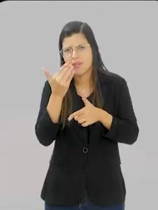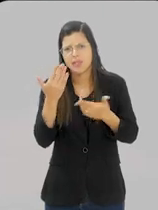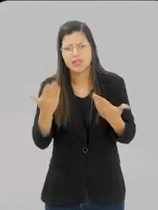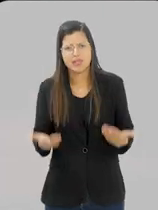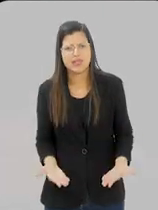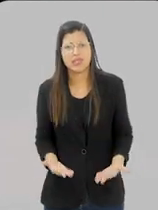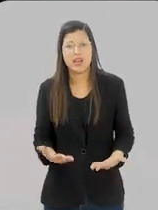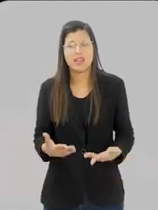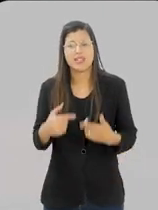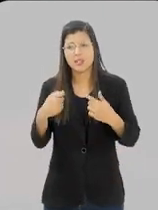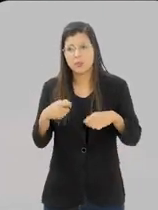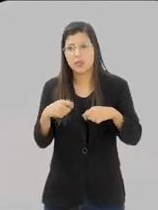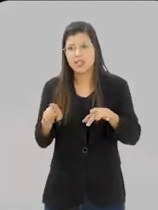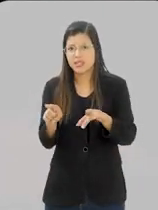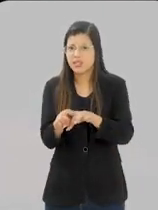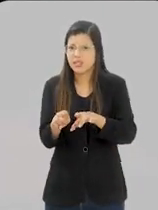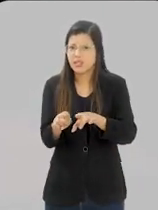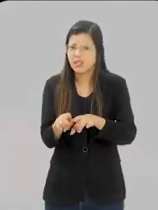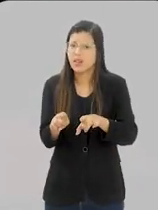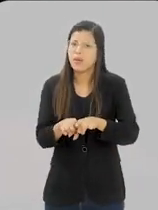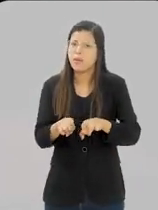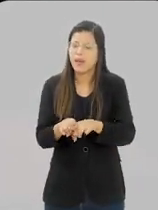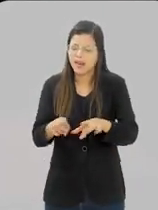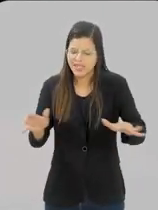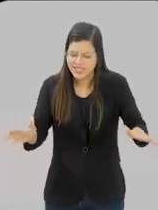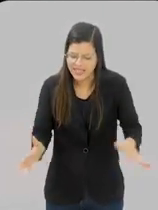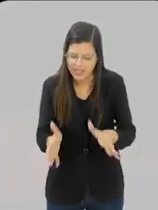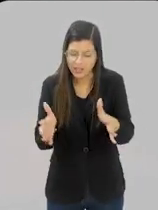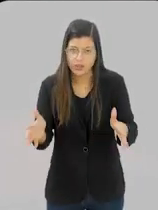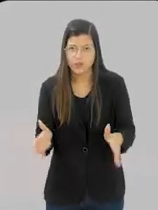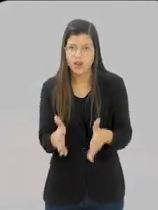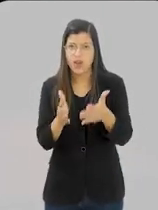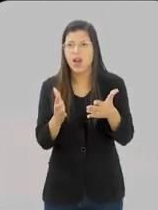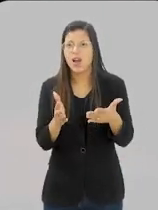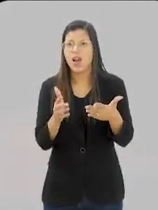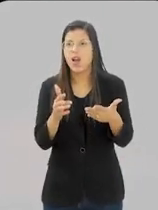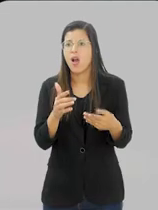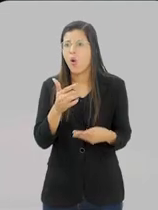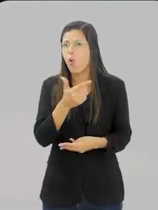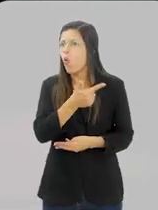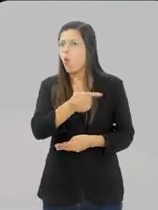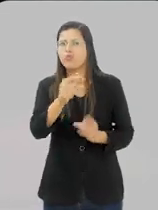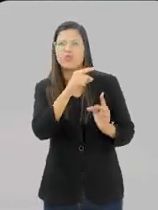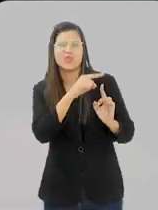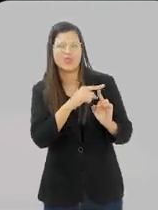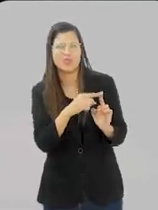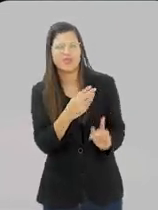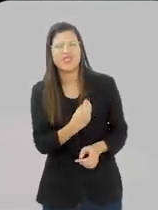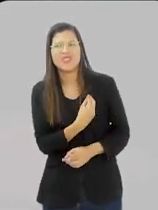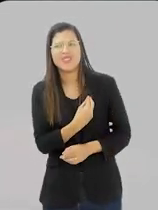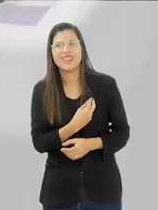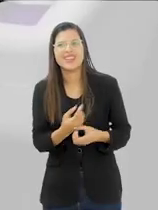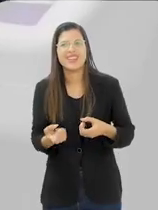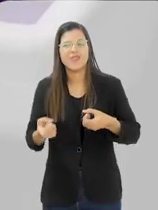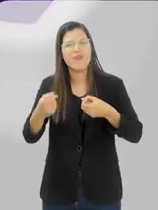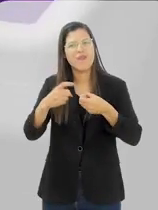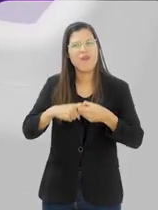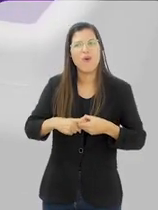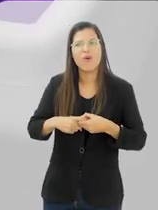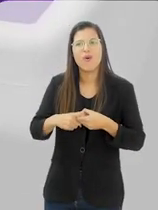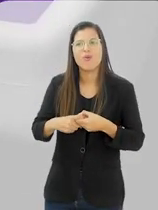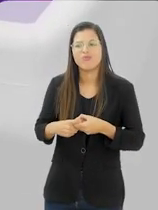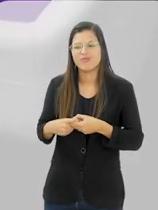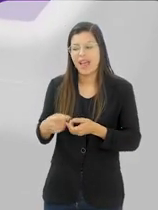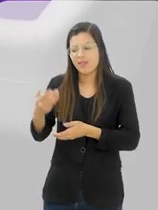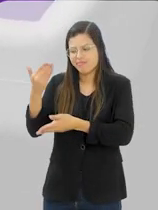gente tem que, o máximo possível também, incentivar um outro modo de vida, né? Voltar um pouco